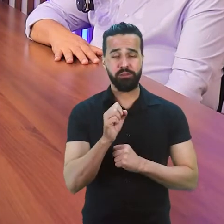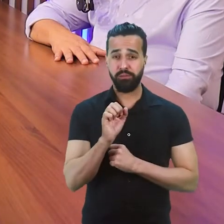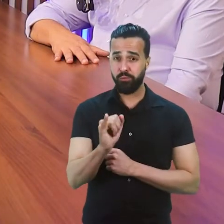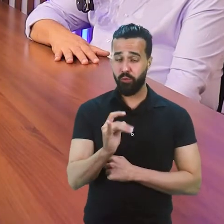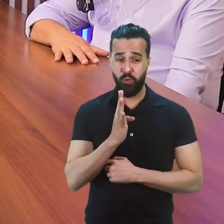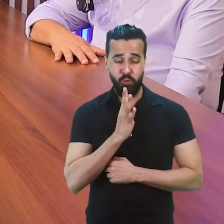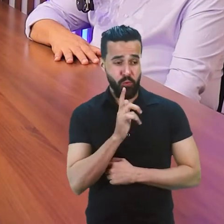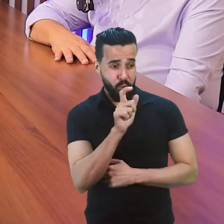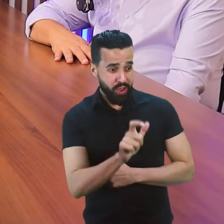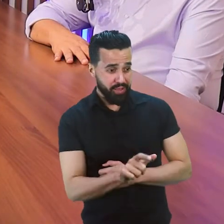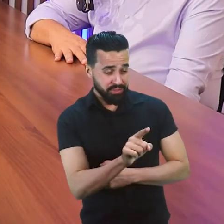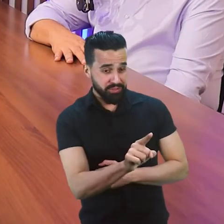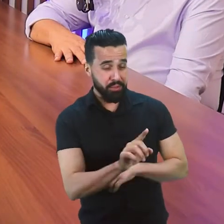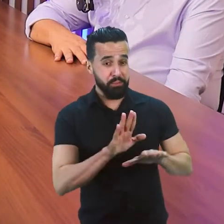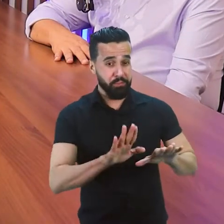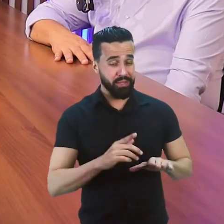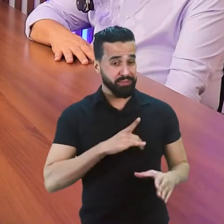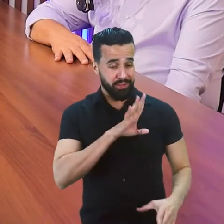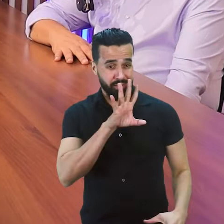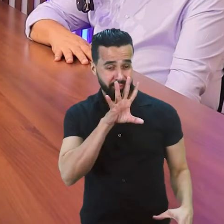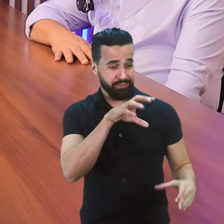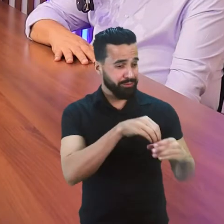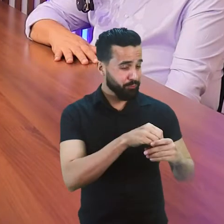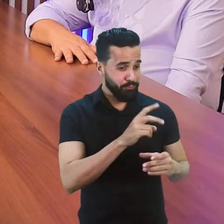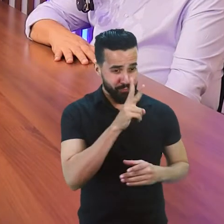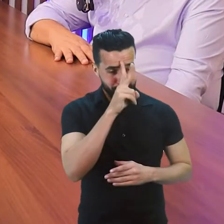sabe da força que ela tem. Né?